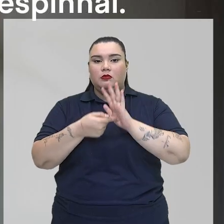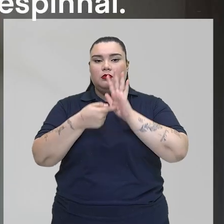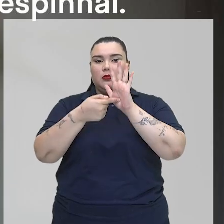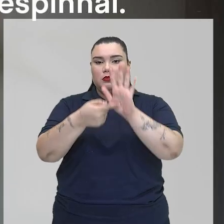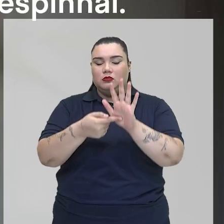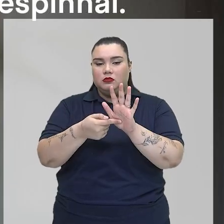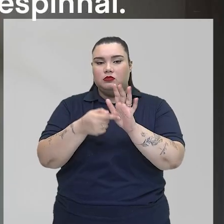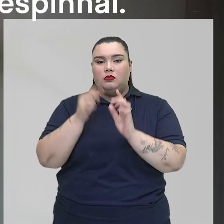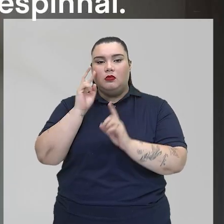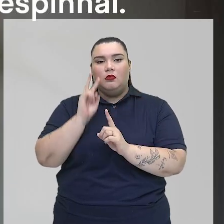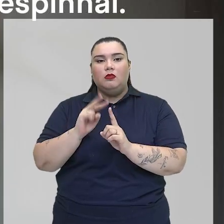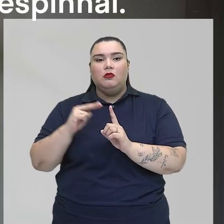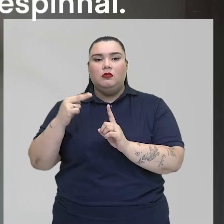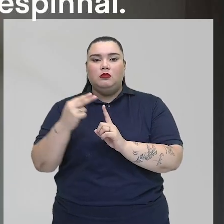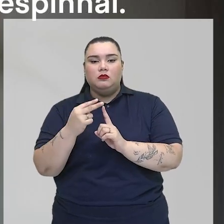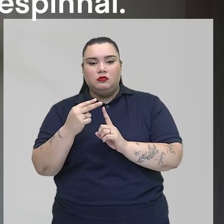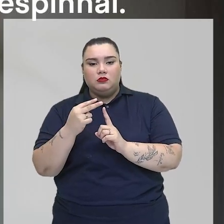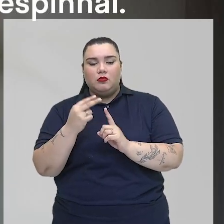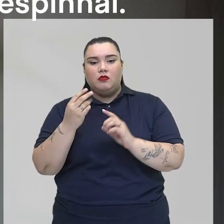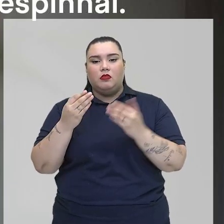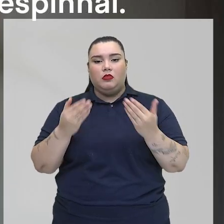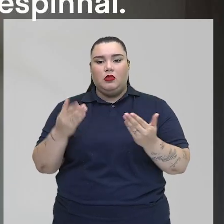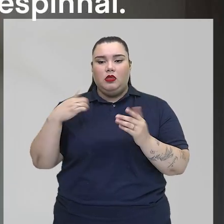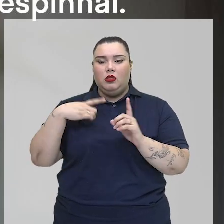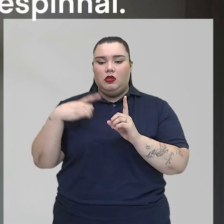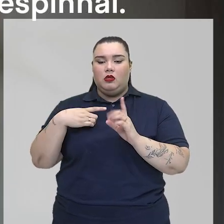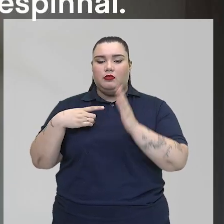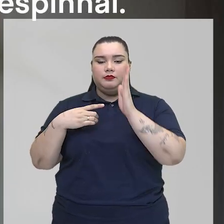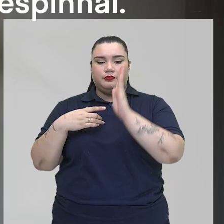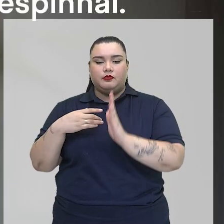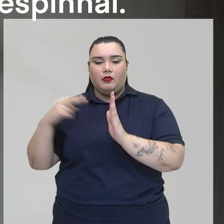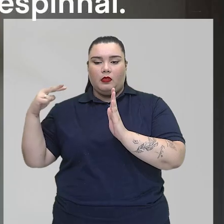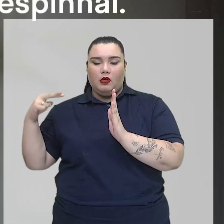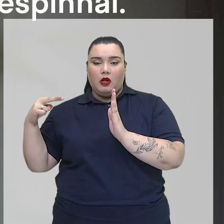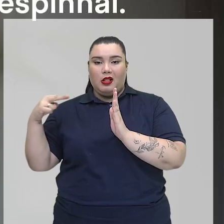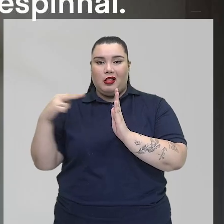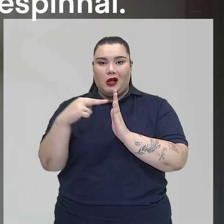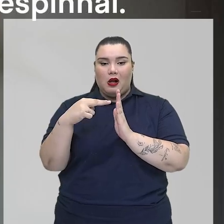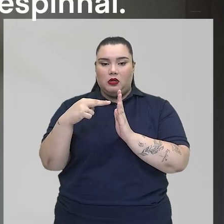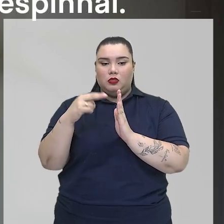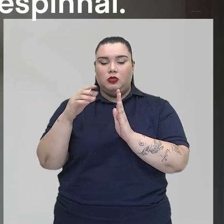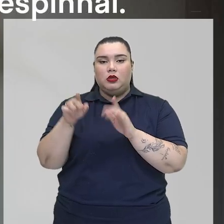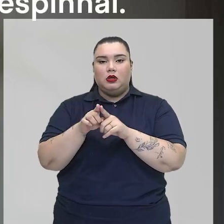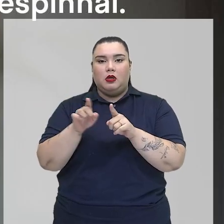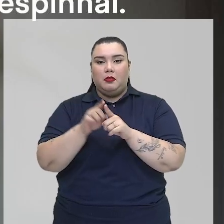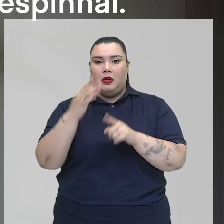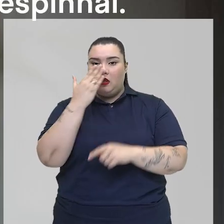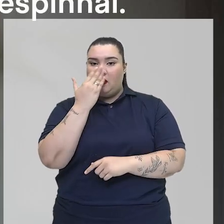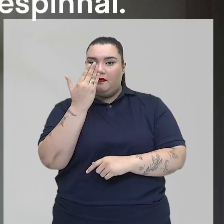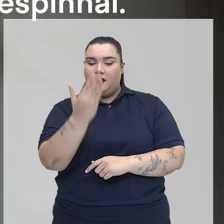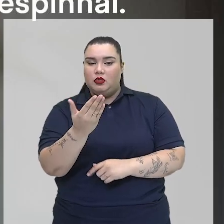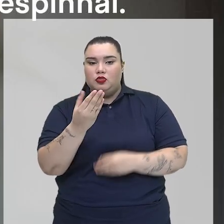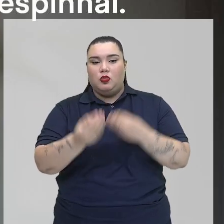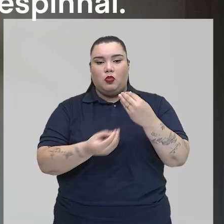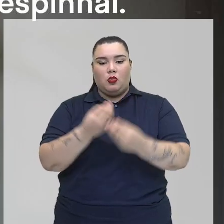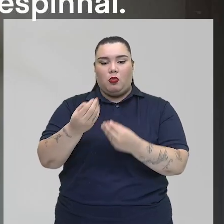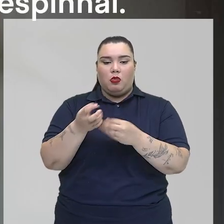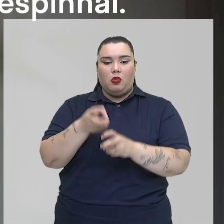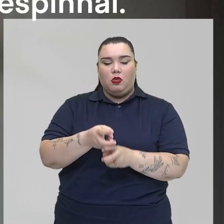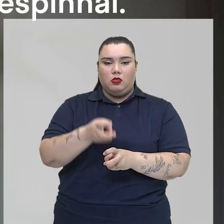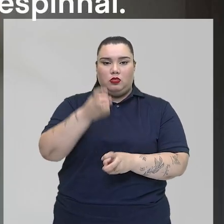na visão, tanto lateral quanto frontal da coluna vertebral, para que vocês tenham uma ideia de como é que ela